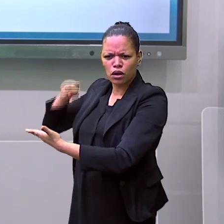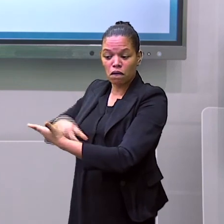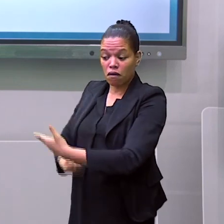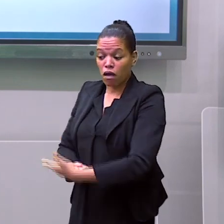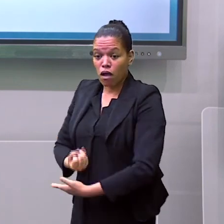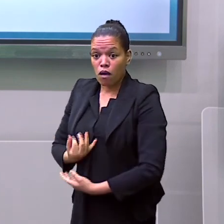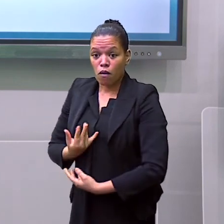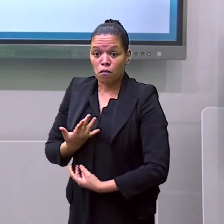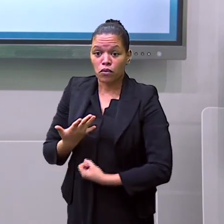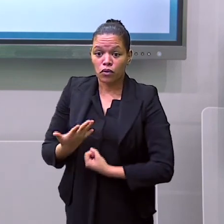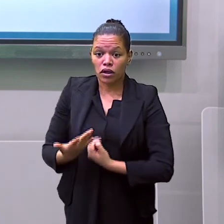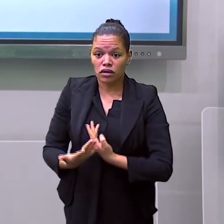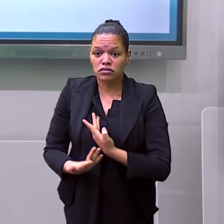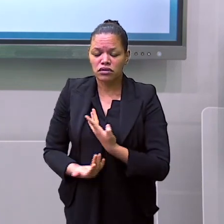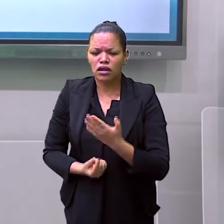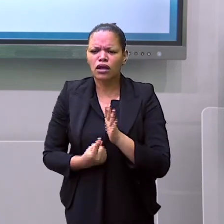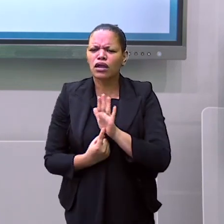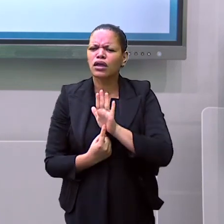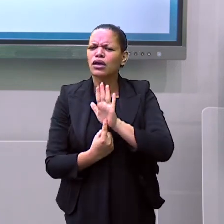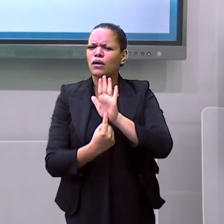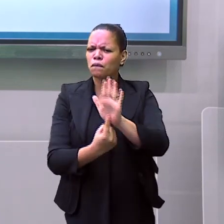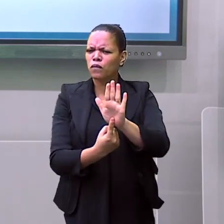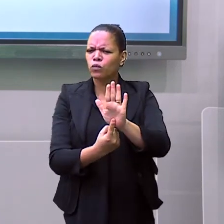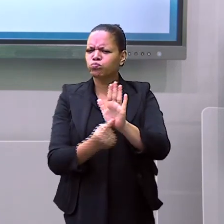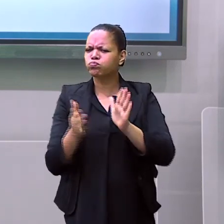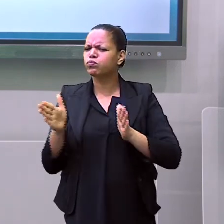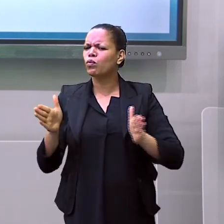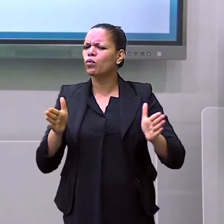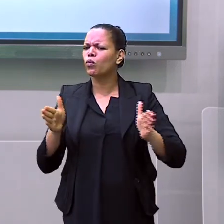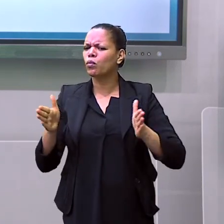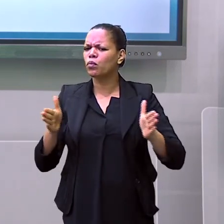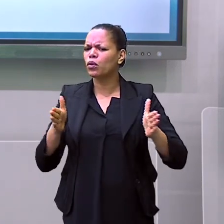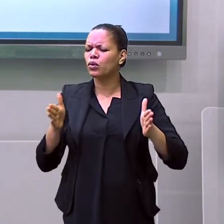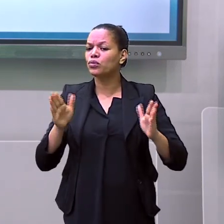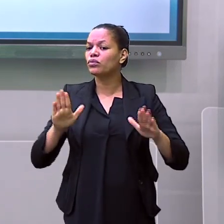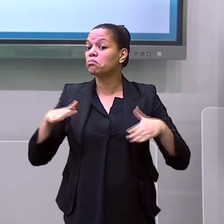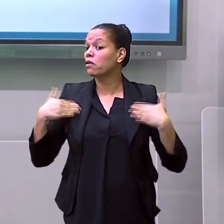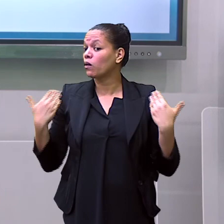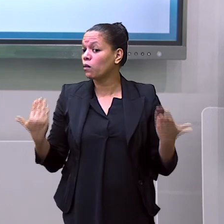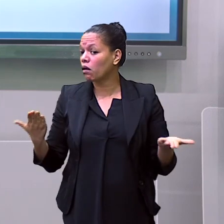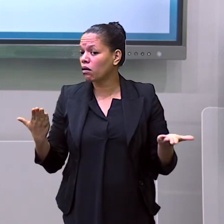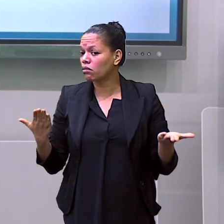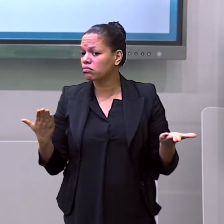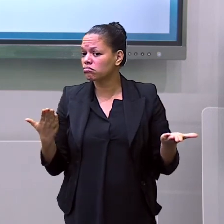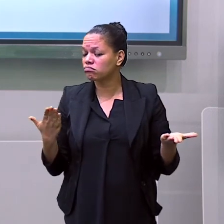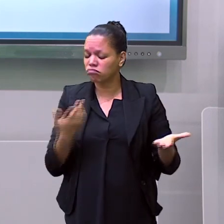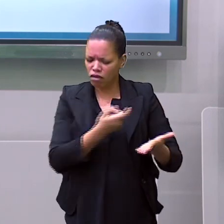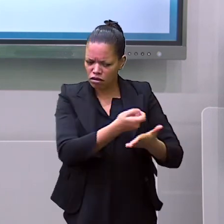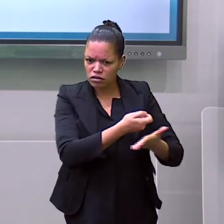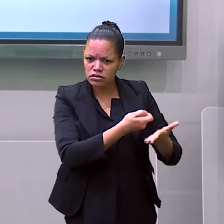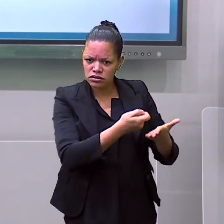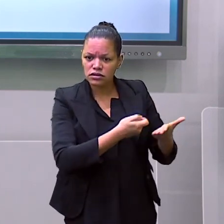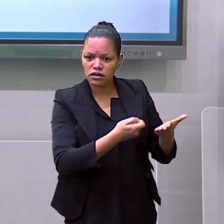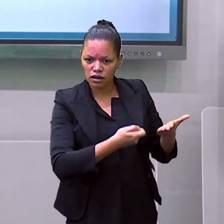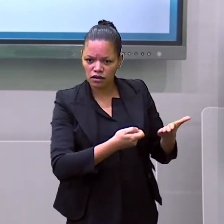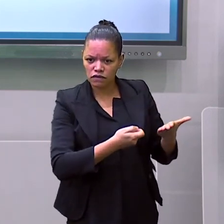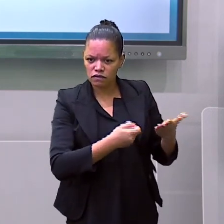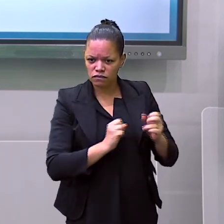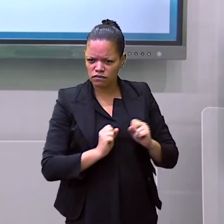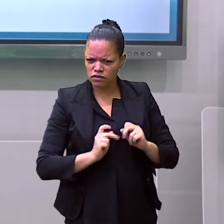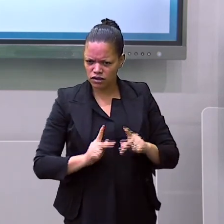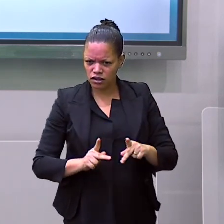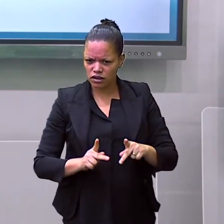é o período do dia que está sendo relatado no poema? Você vai escrever aí no seu caderno, tá